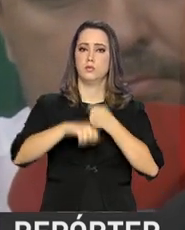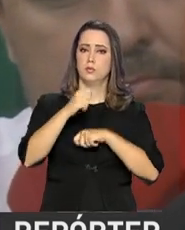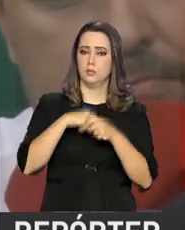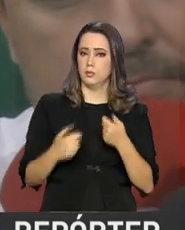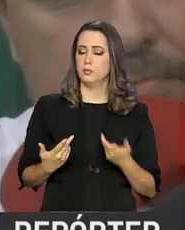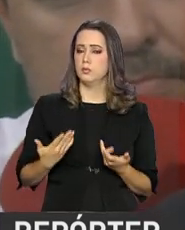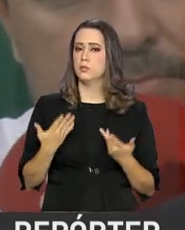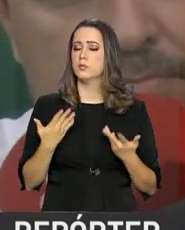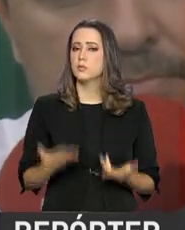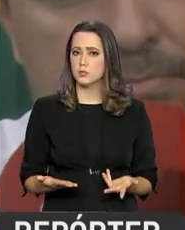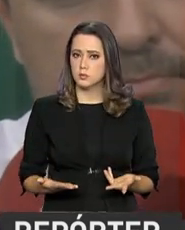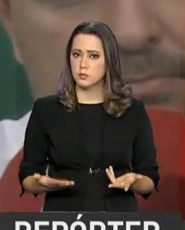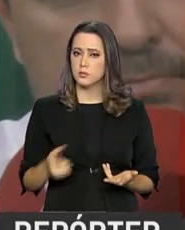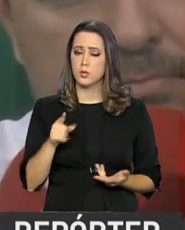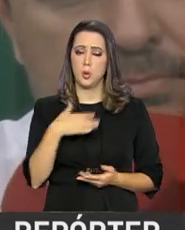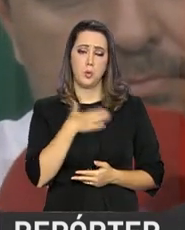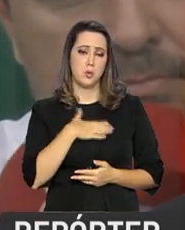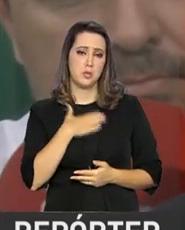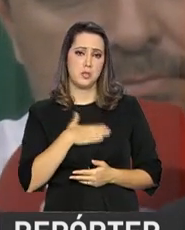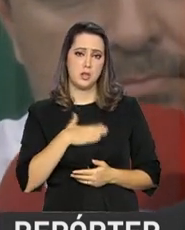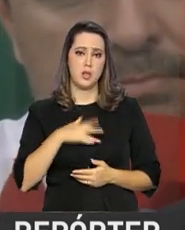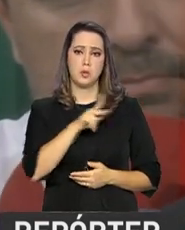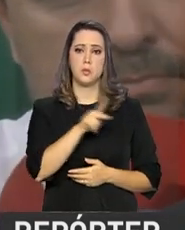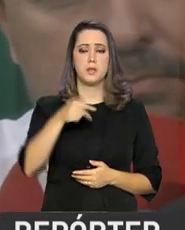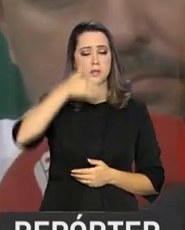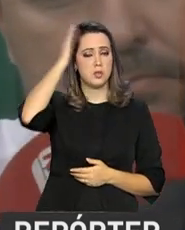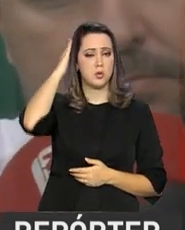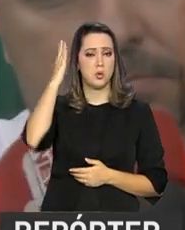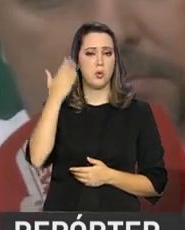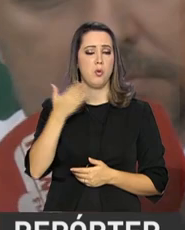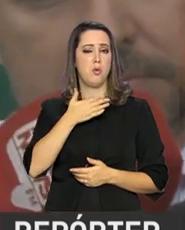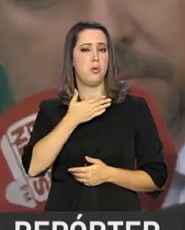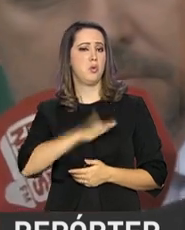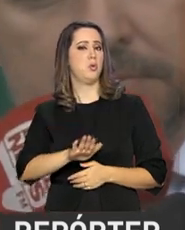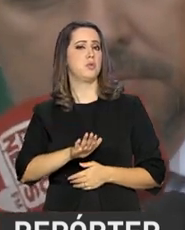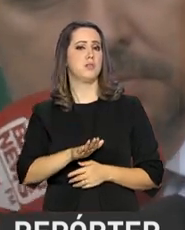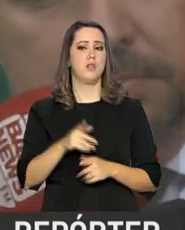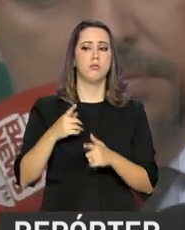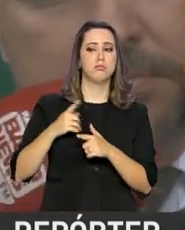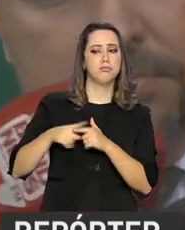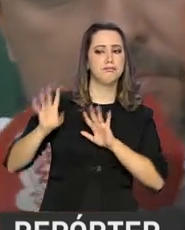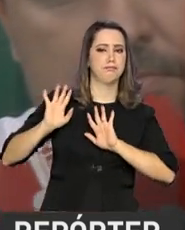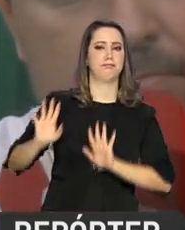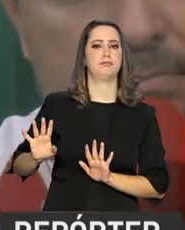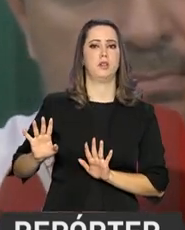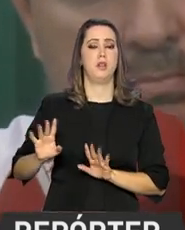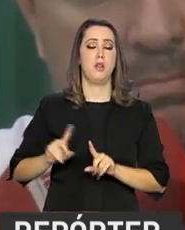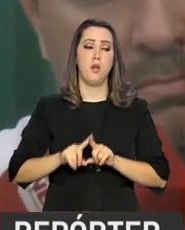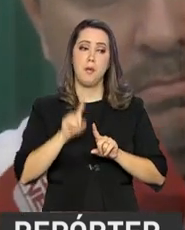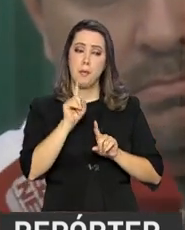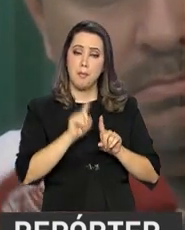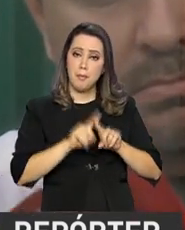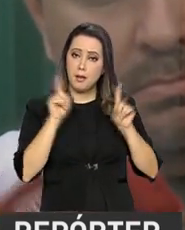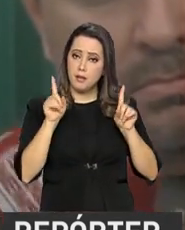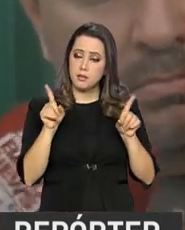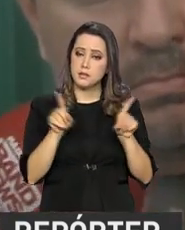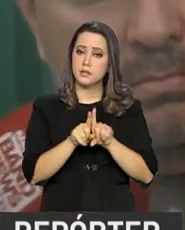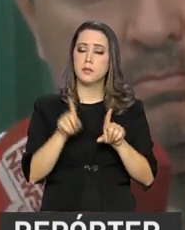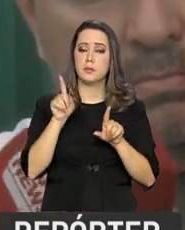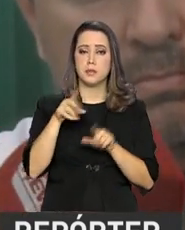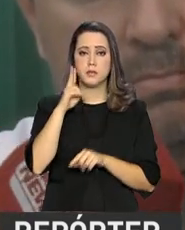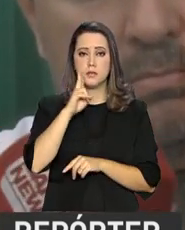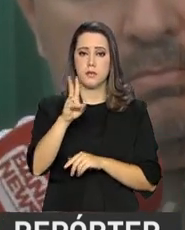e aí podem gostar do presidente michel temer podem não gostar e isso é um fato por outro lado é inegável